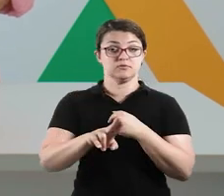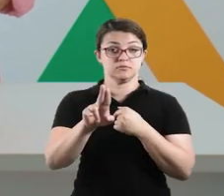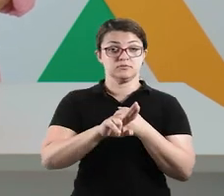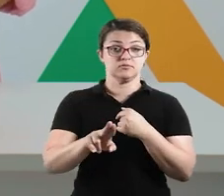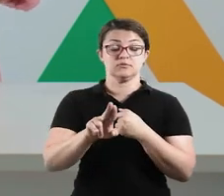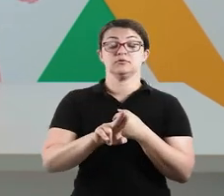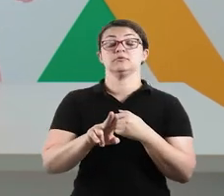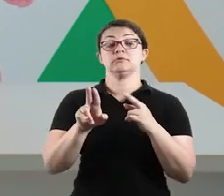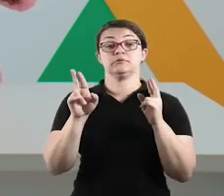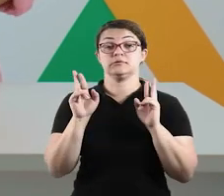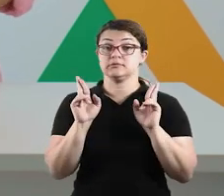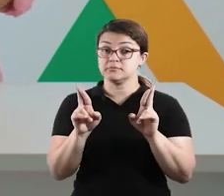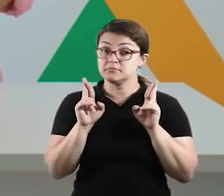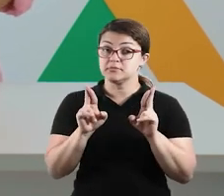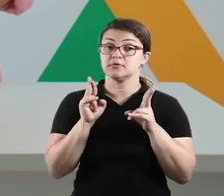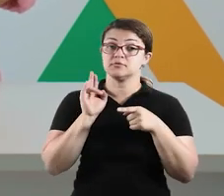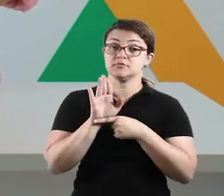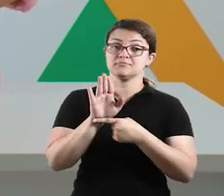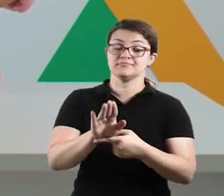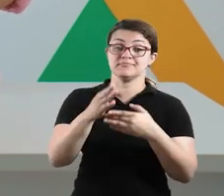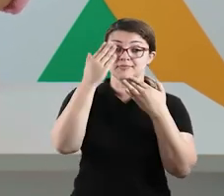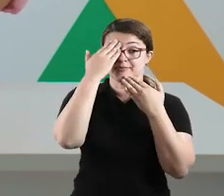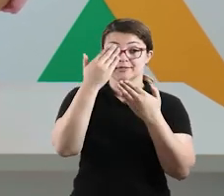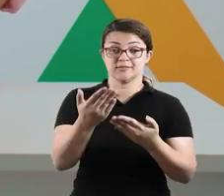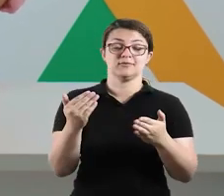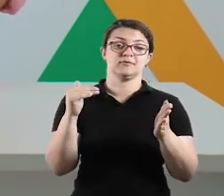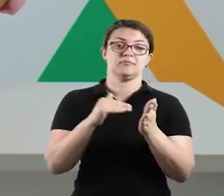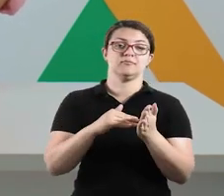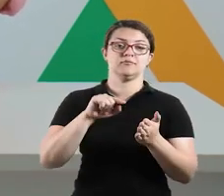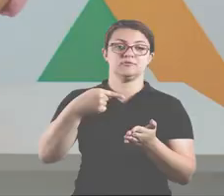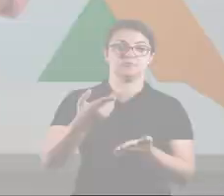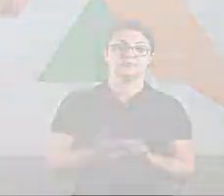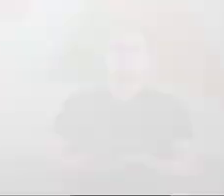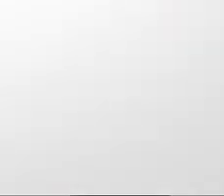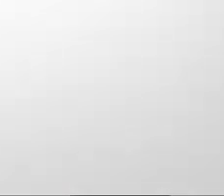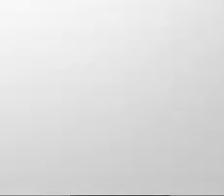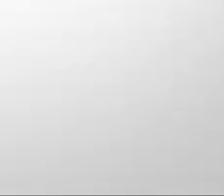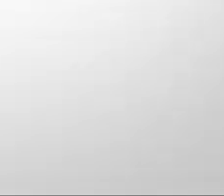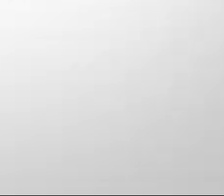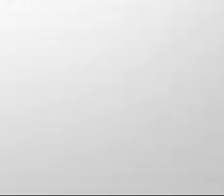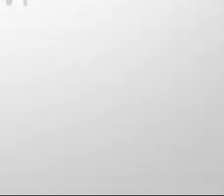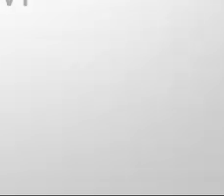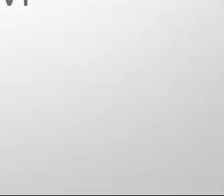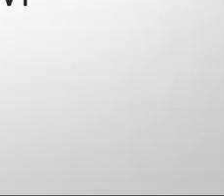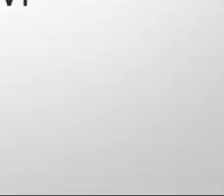máscara. Espero ter contribuído. Muito obrigada e até a próxima.